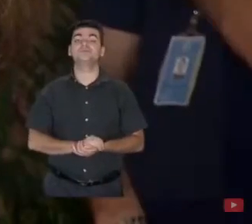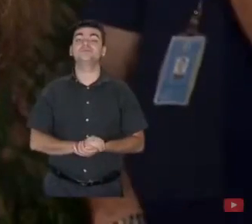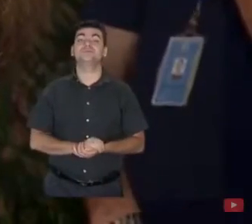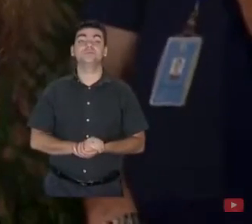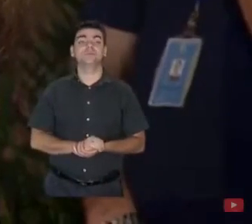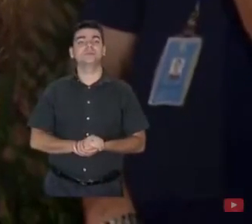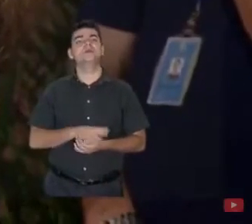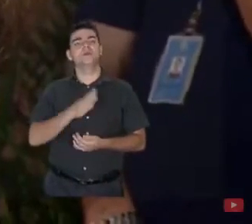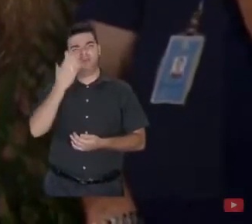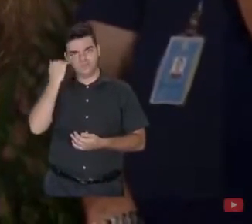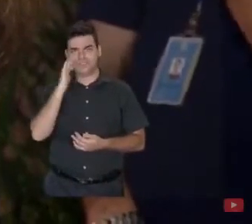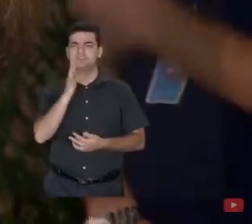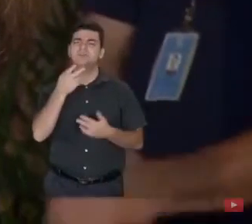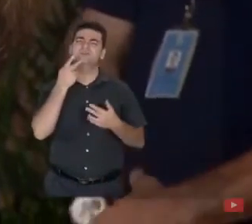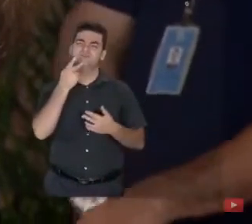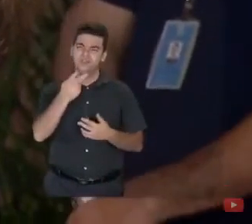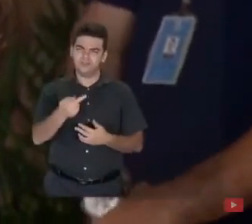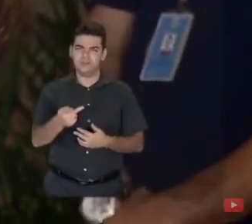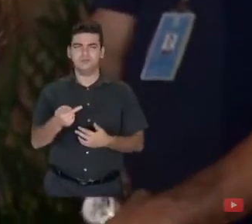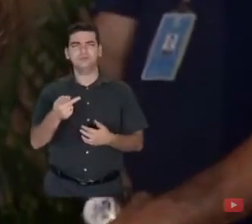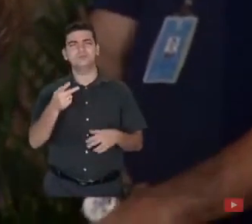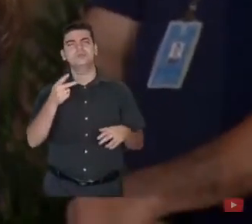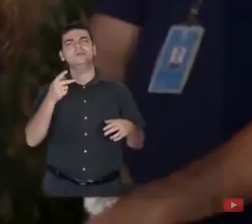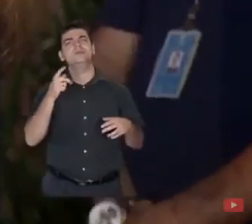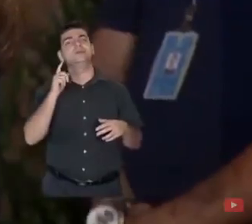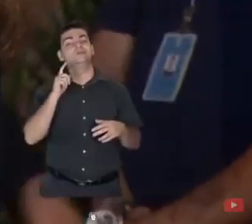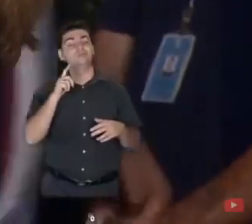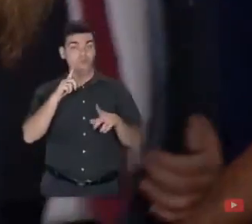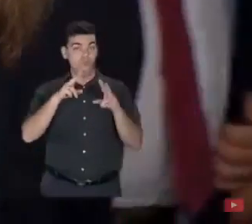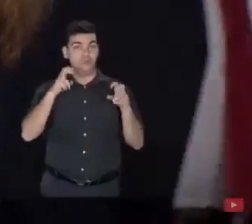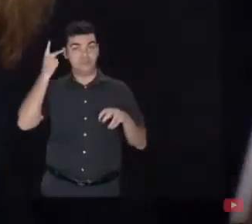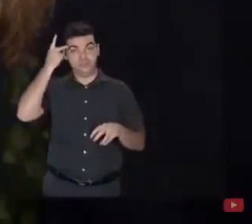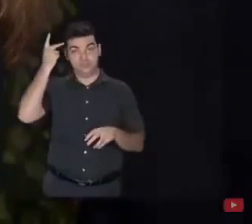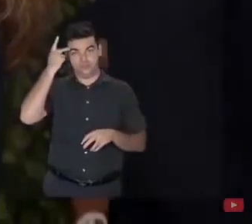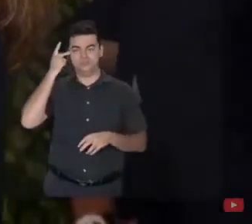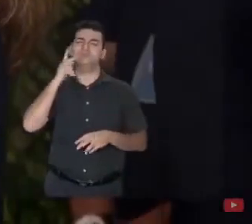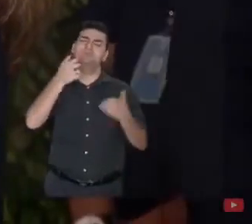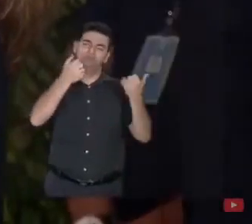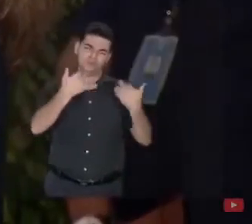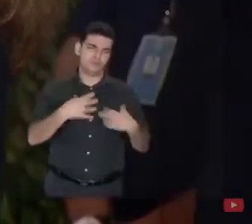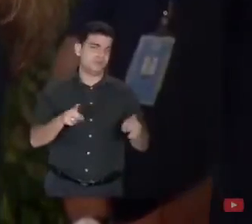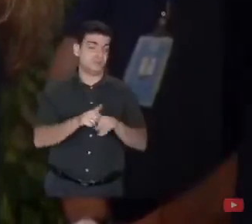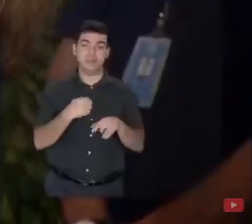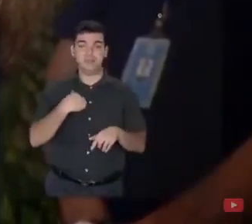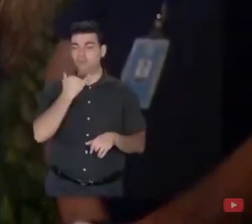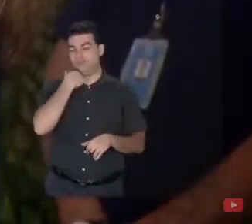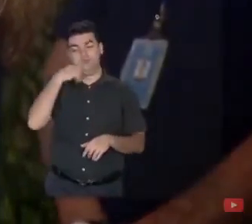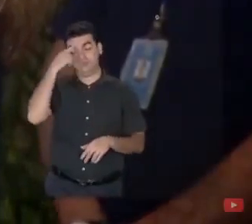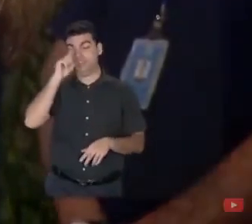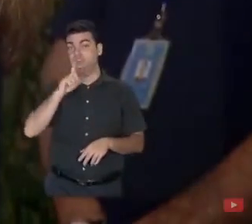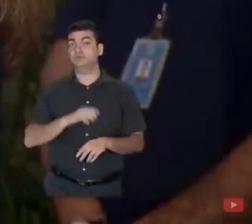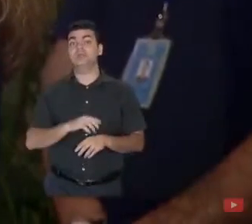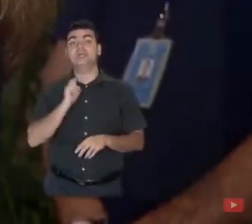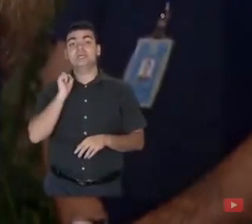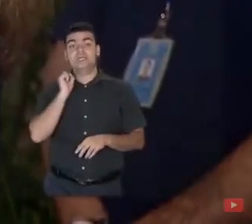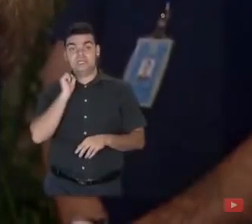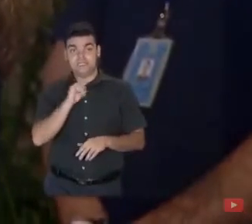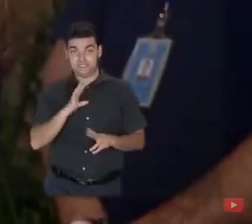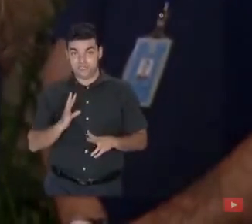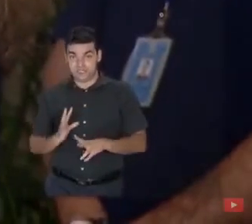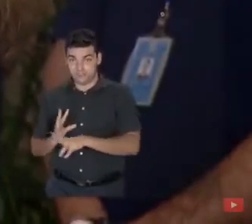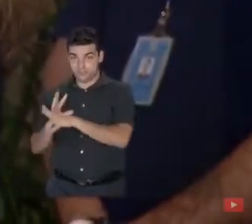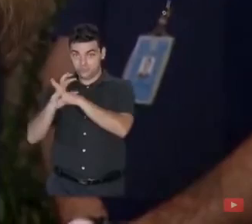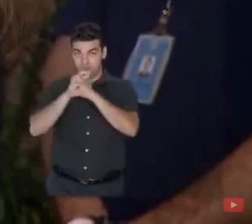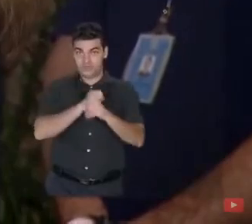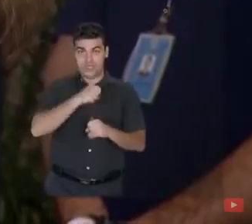Já foi falado aqui sobre essa questão de São Paulo. O senhor já falou, mas eu ainda não entendi. Se a totalização